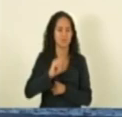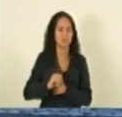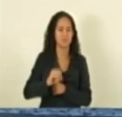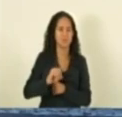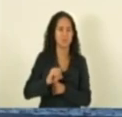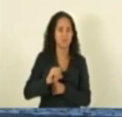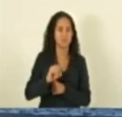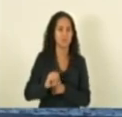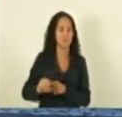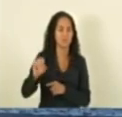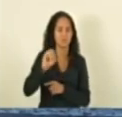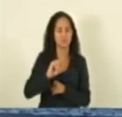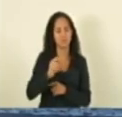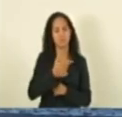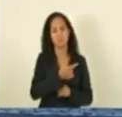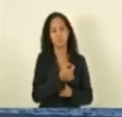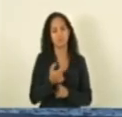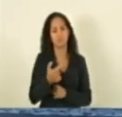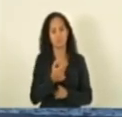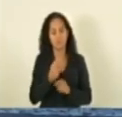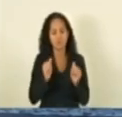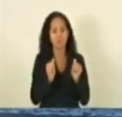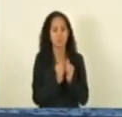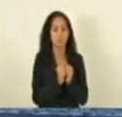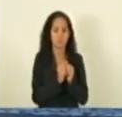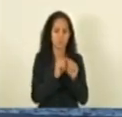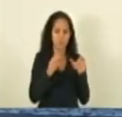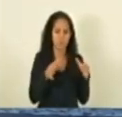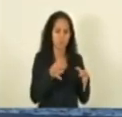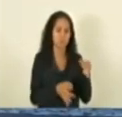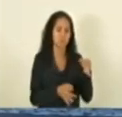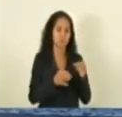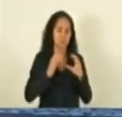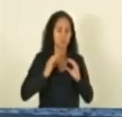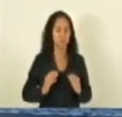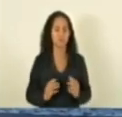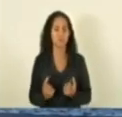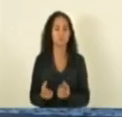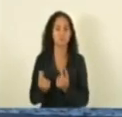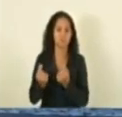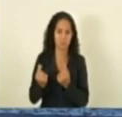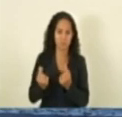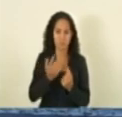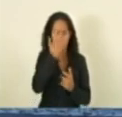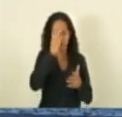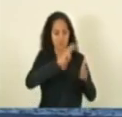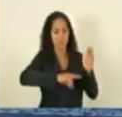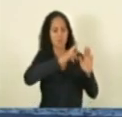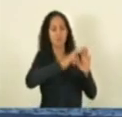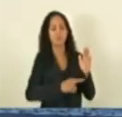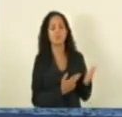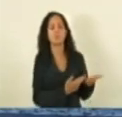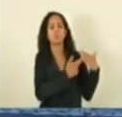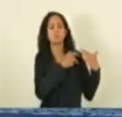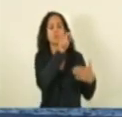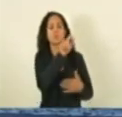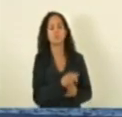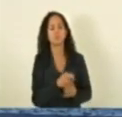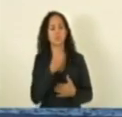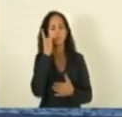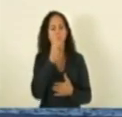comissões em conjunto de Justiça, Cidadania e de Finanças, o relator, deputado Freitas,